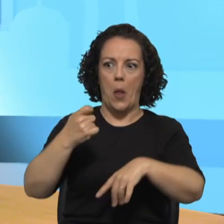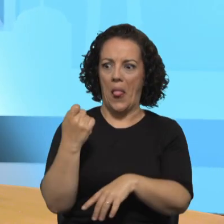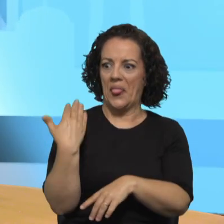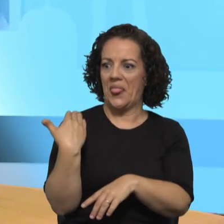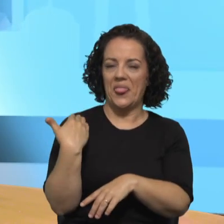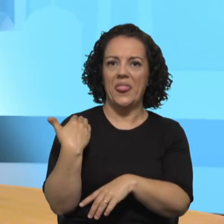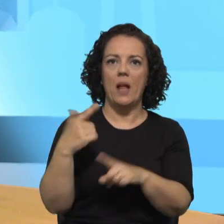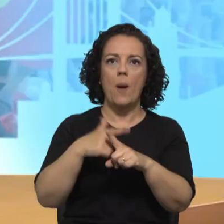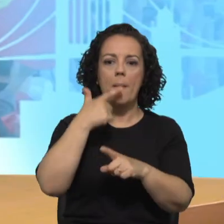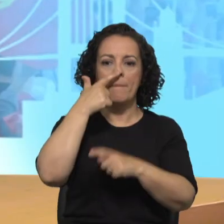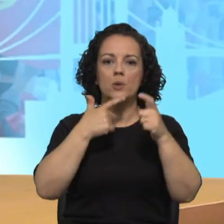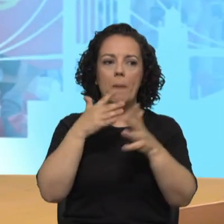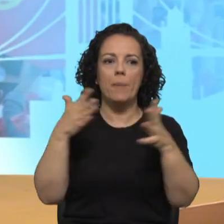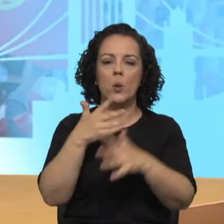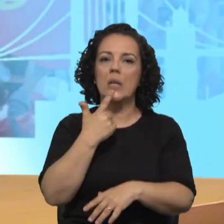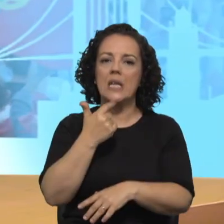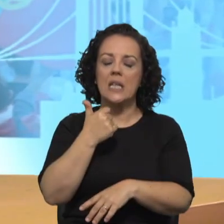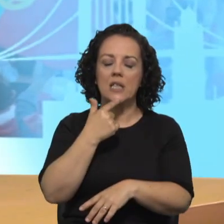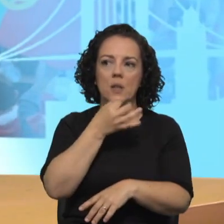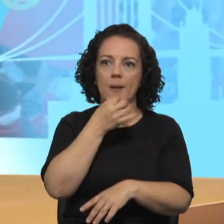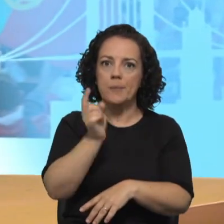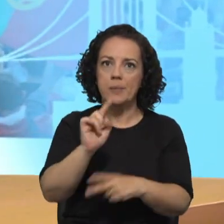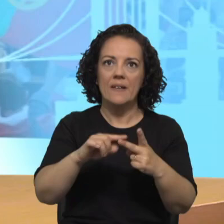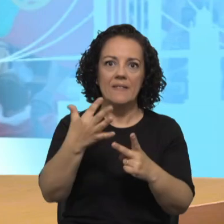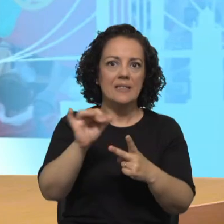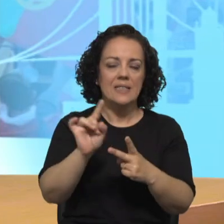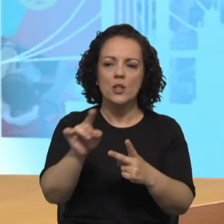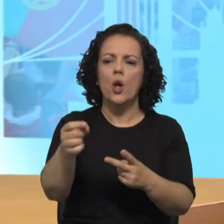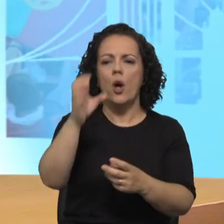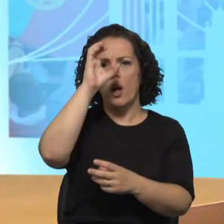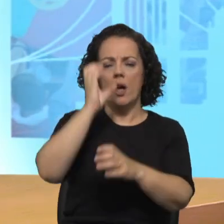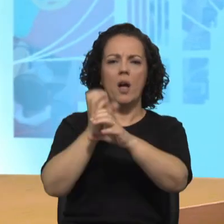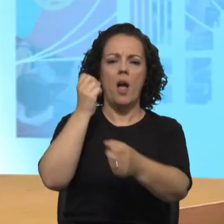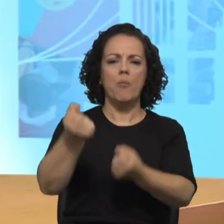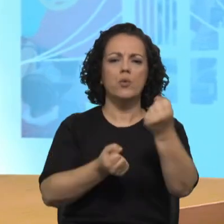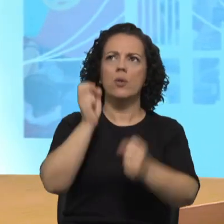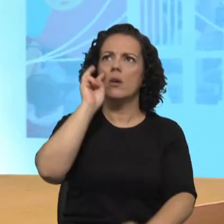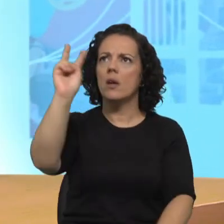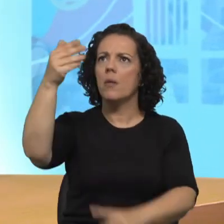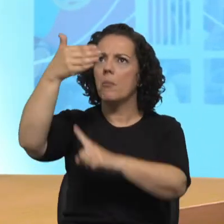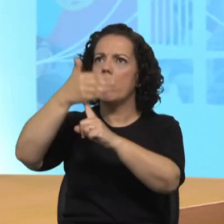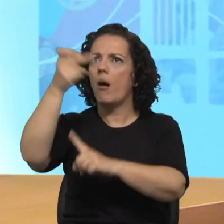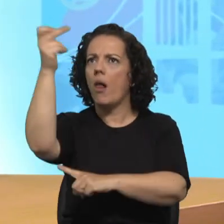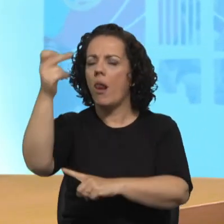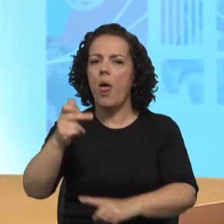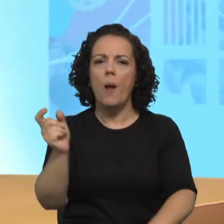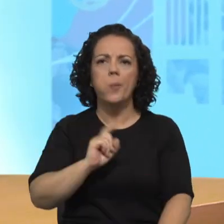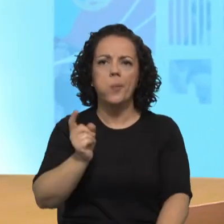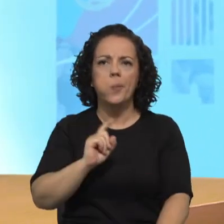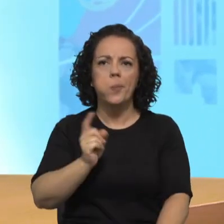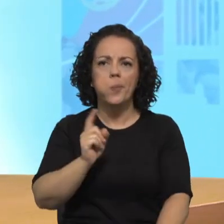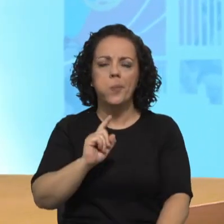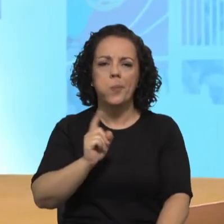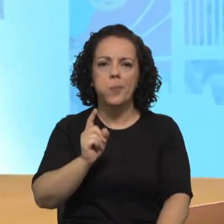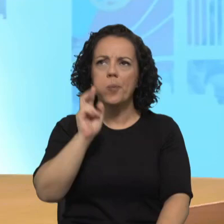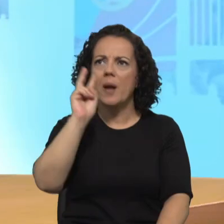praticamente a maioria das pessoas não falava inglês nem francês e o motorista perde-se nas tabletas porque não conseguia ler aquelas palavras, as